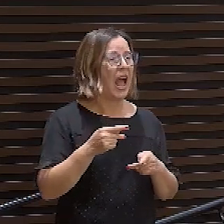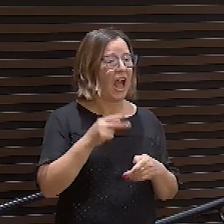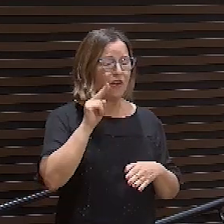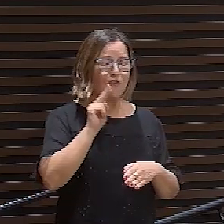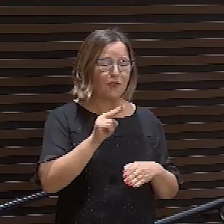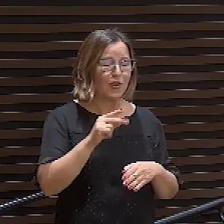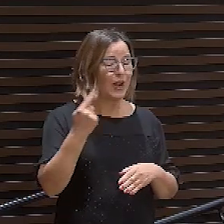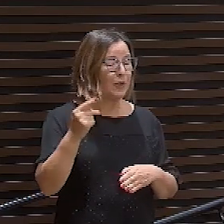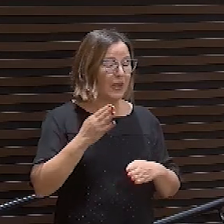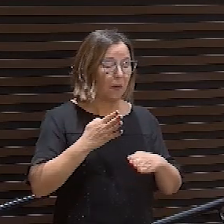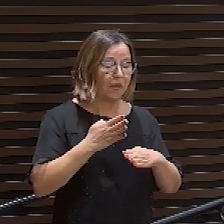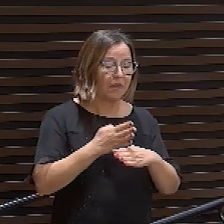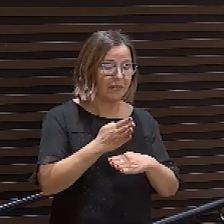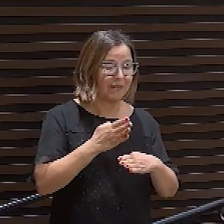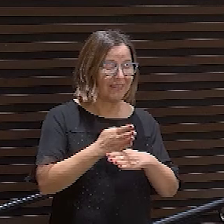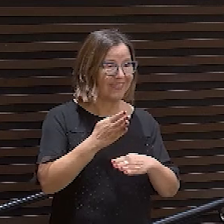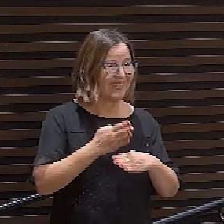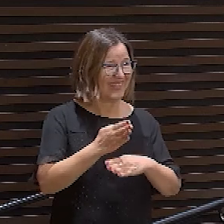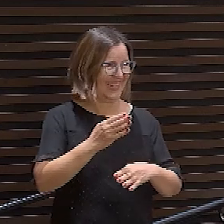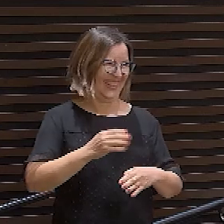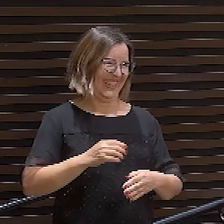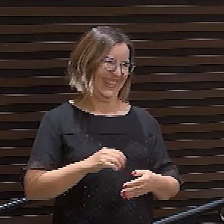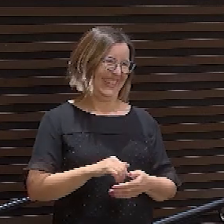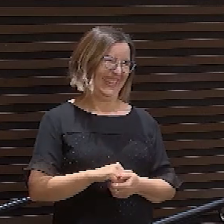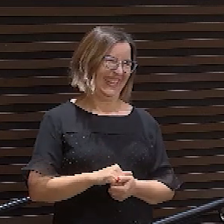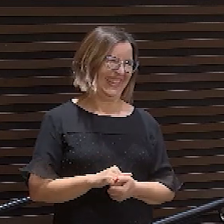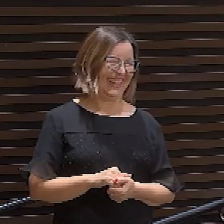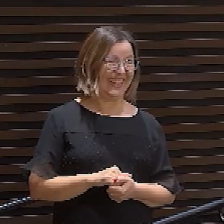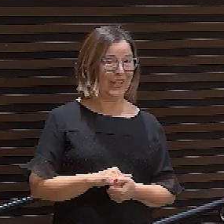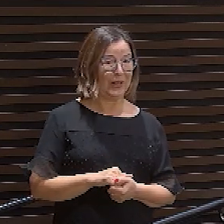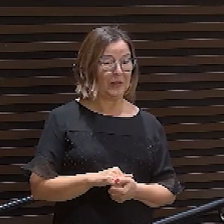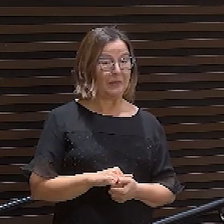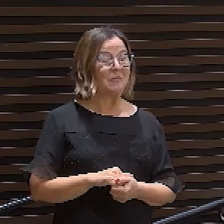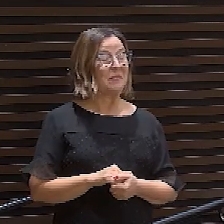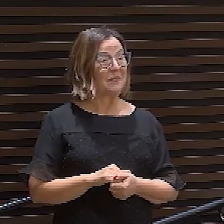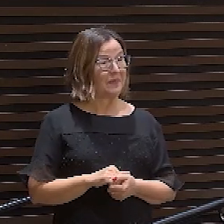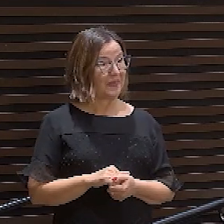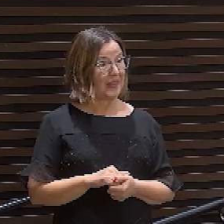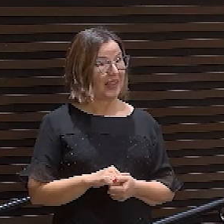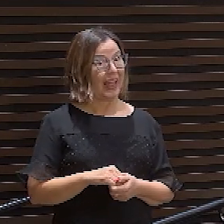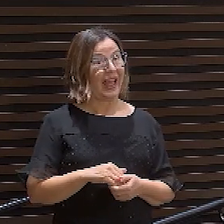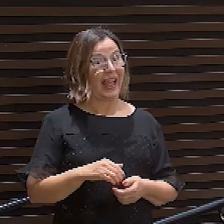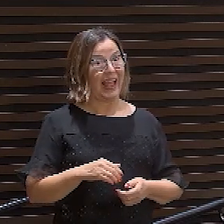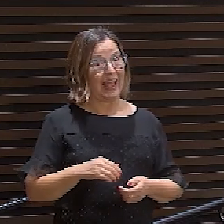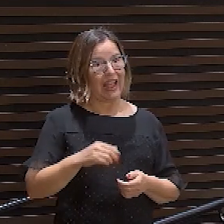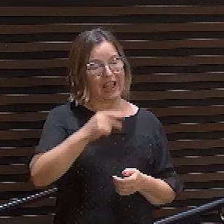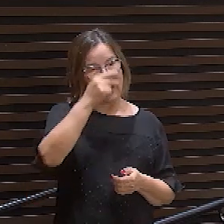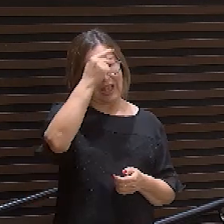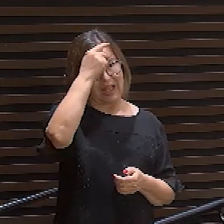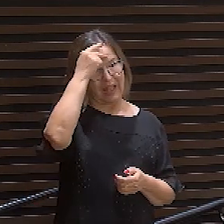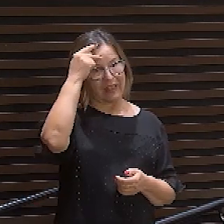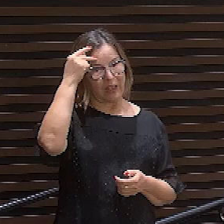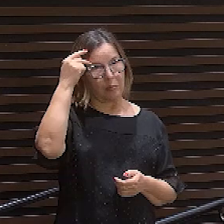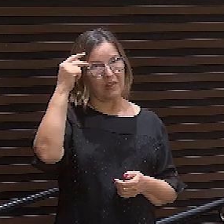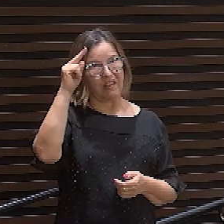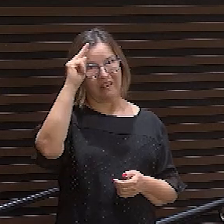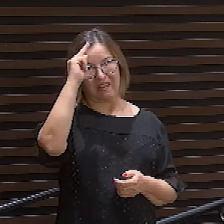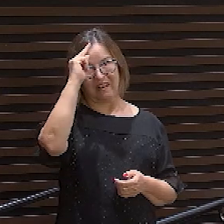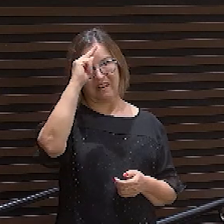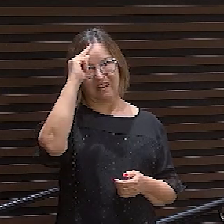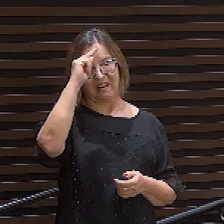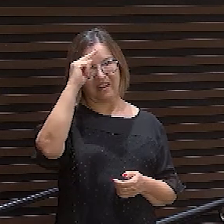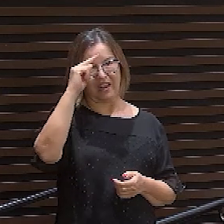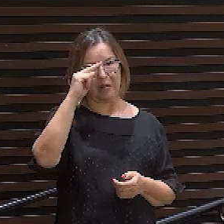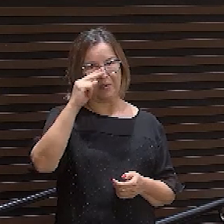E quando ele levanta a memória do WhatsApp da pessoa, ou do Facebook,